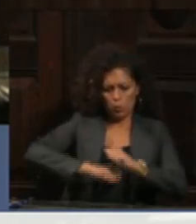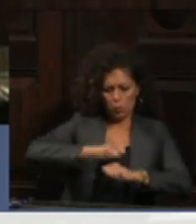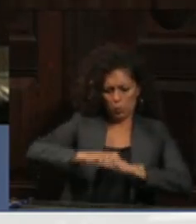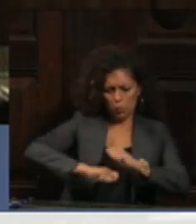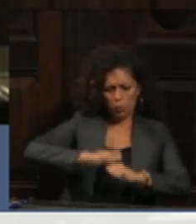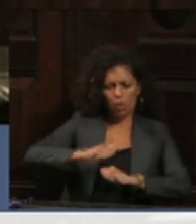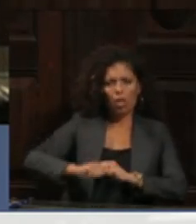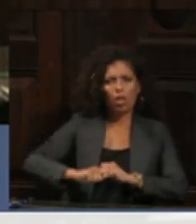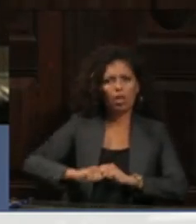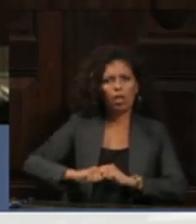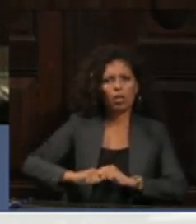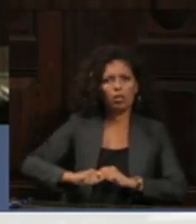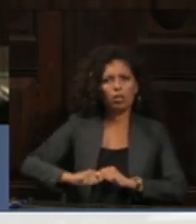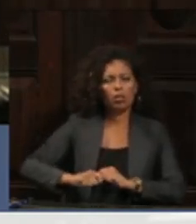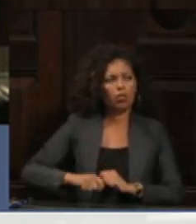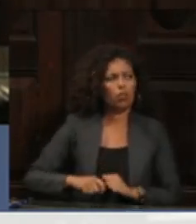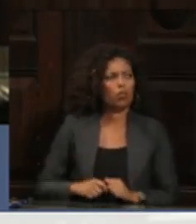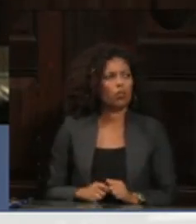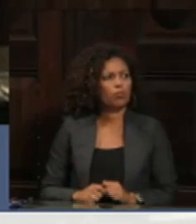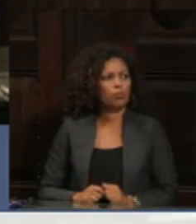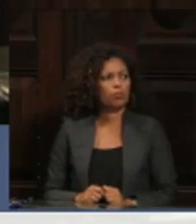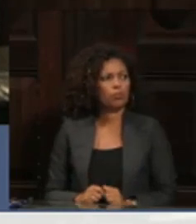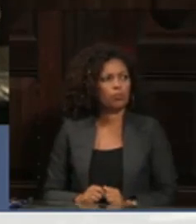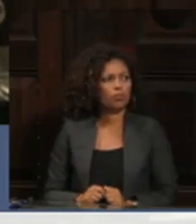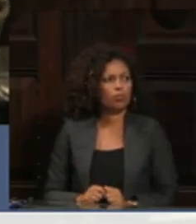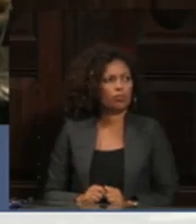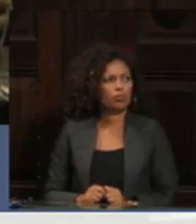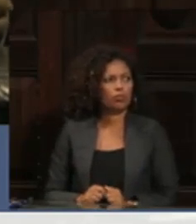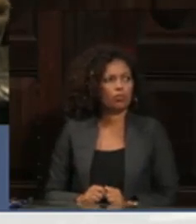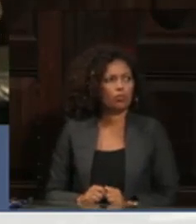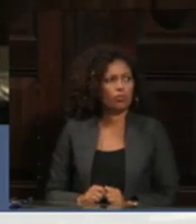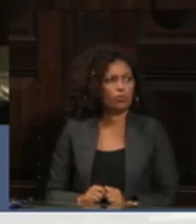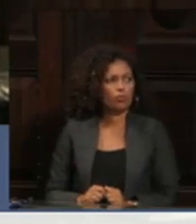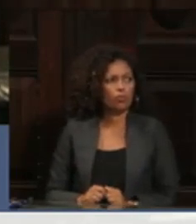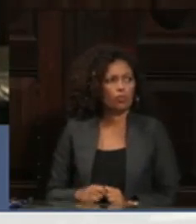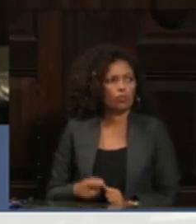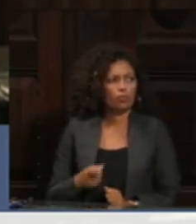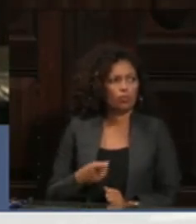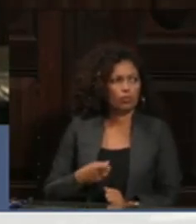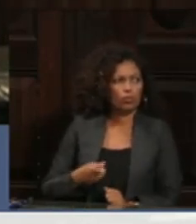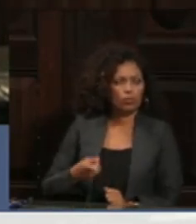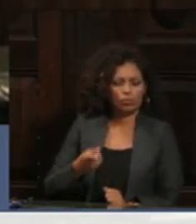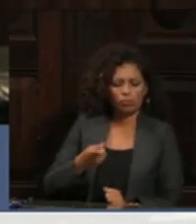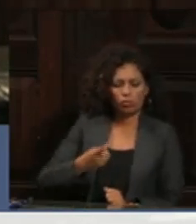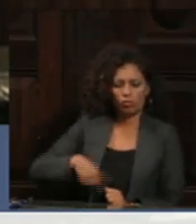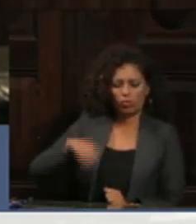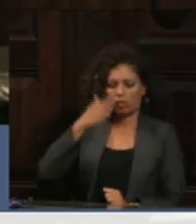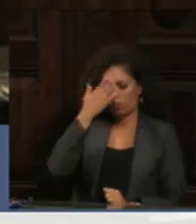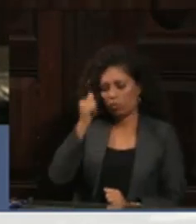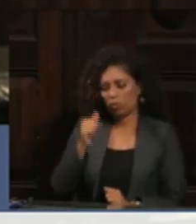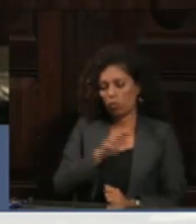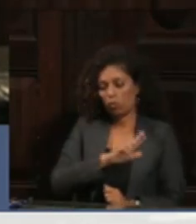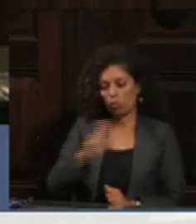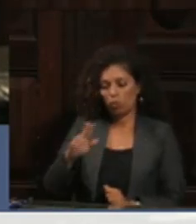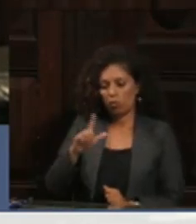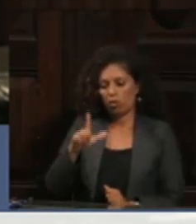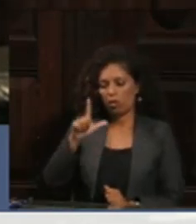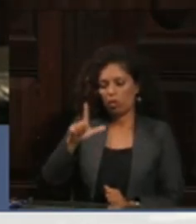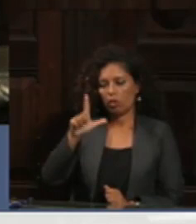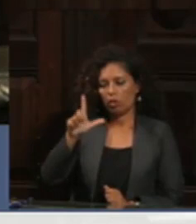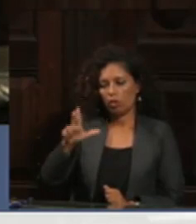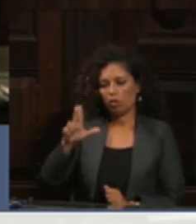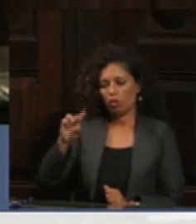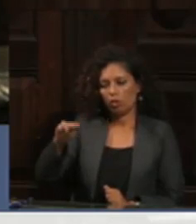bolha. Na operação denominada Lume, que investiga a morte